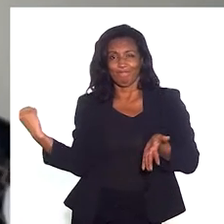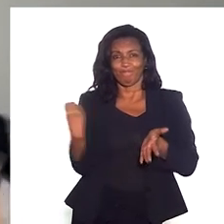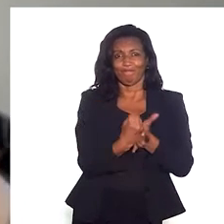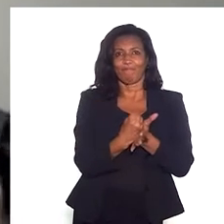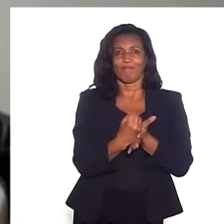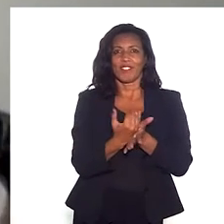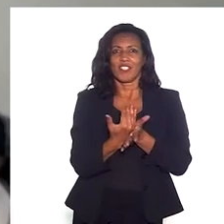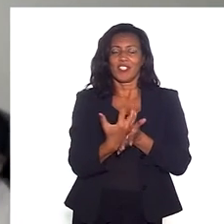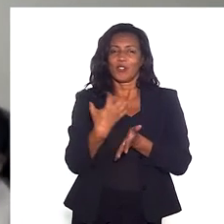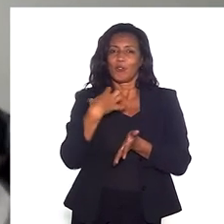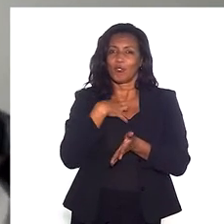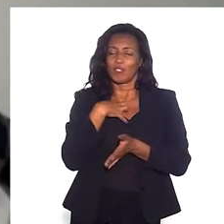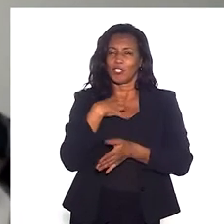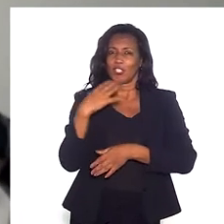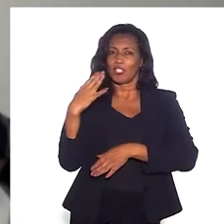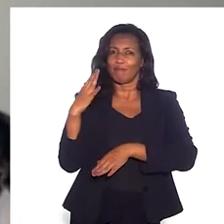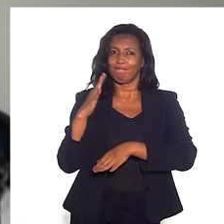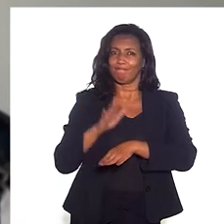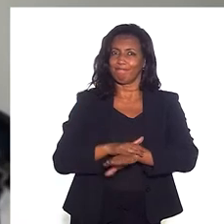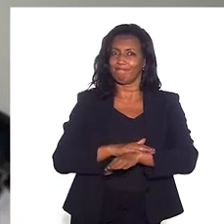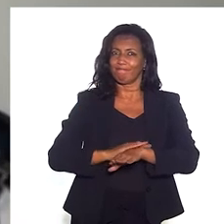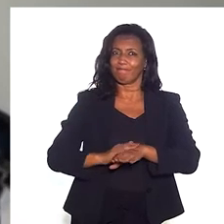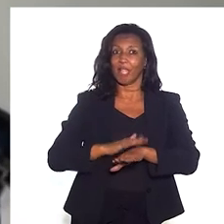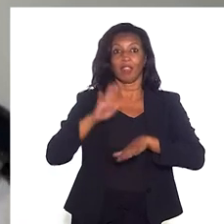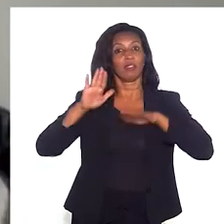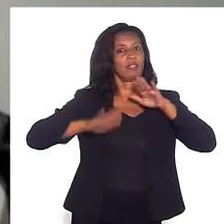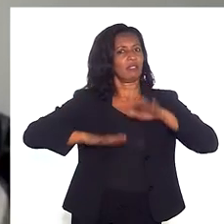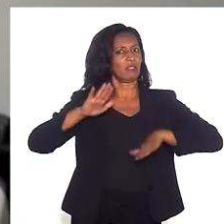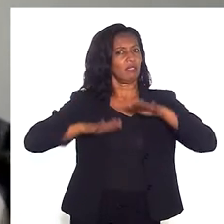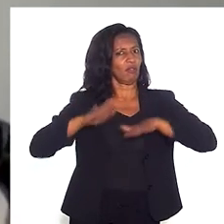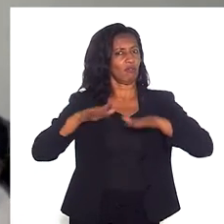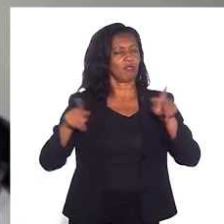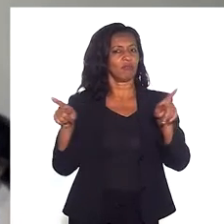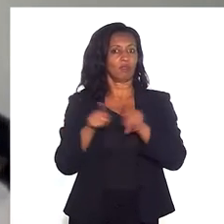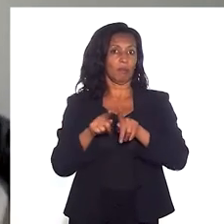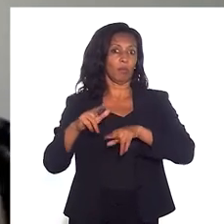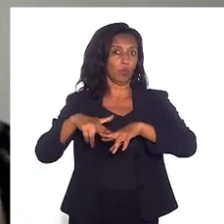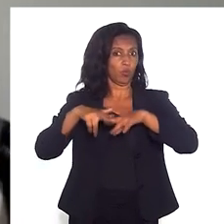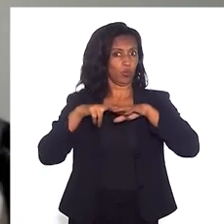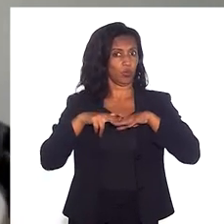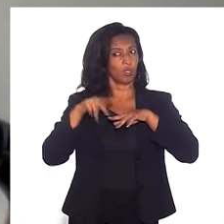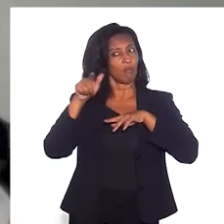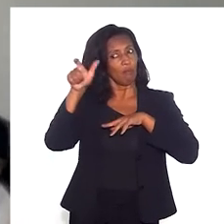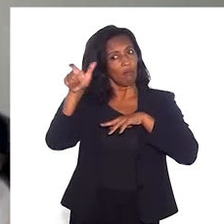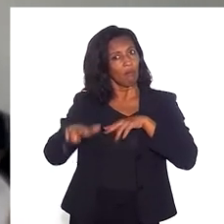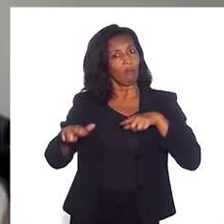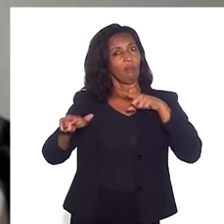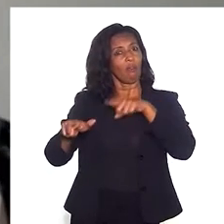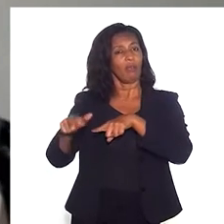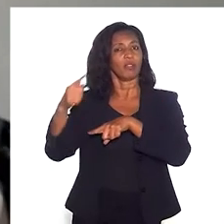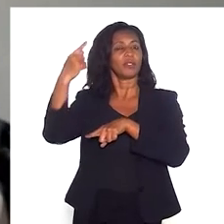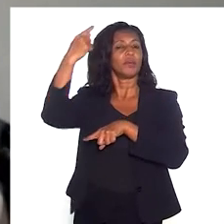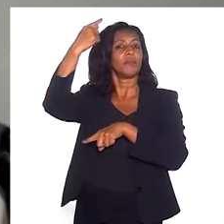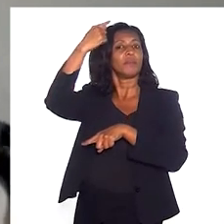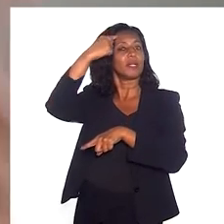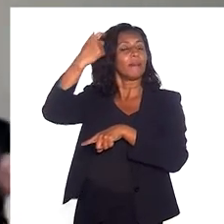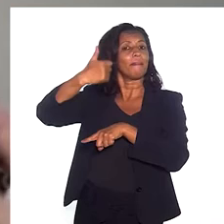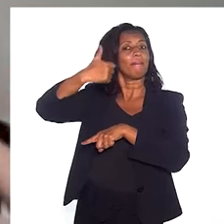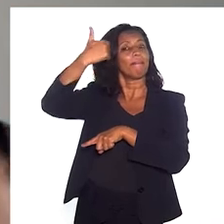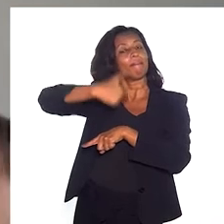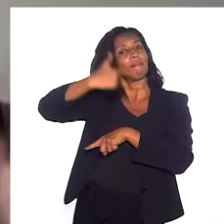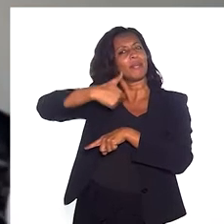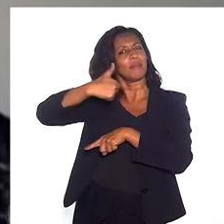impactos, vão sentir na pele primeiro os impactos. Então, talvez, também por isso, elas tenham